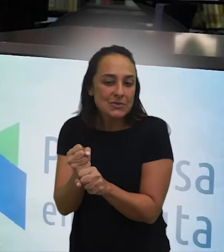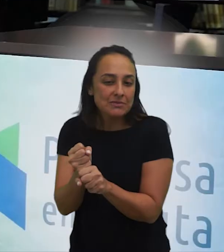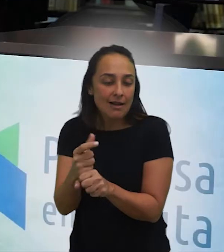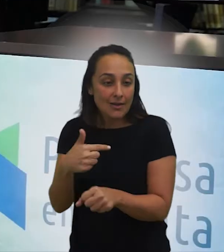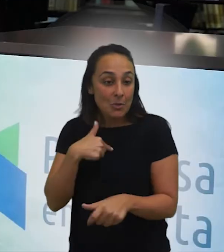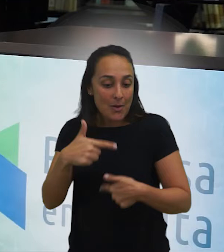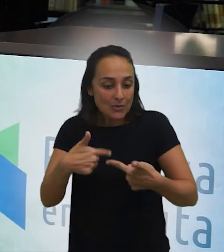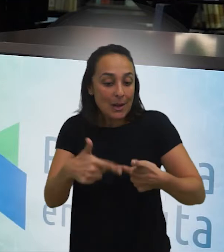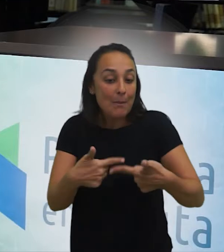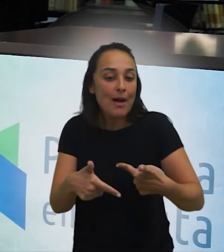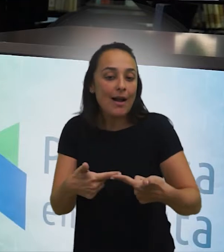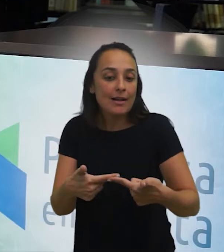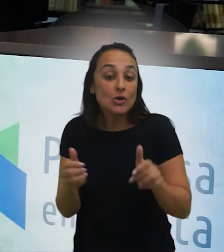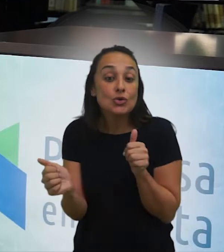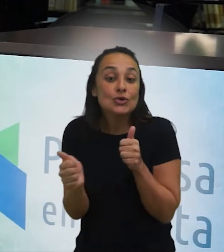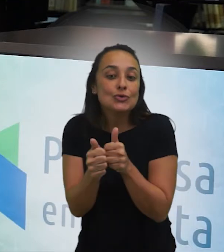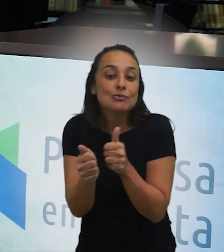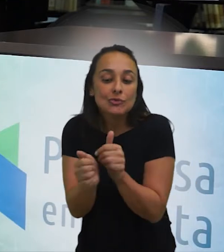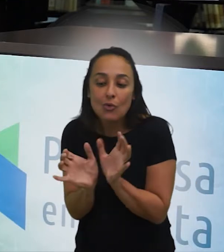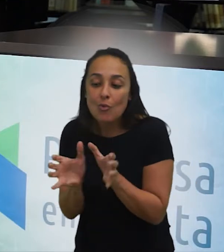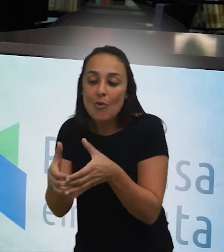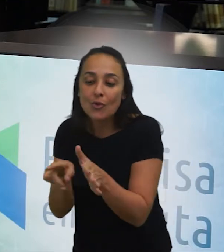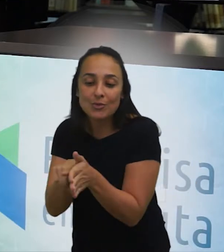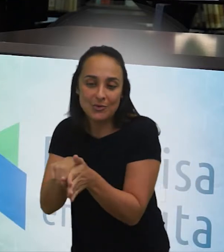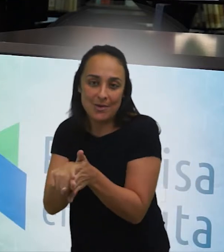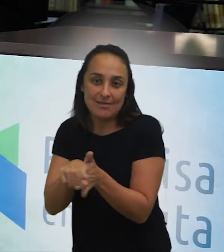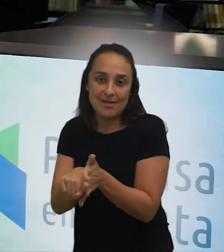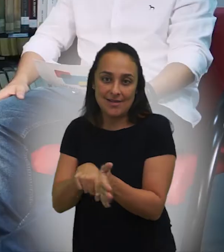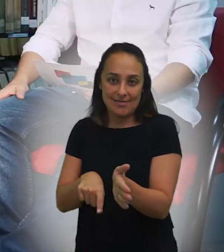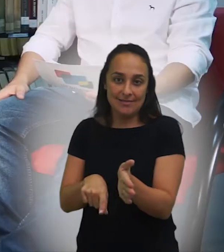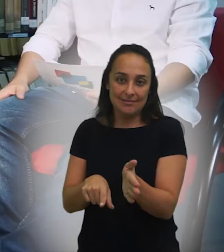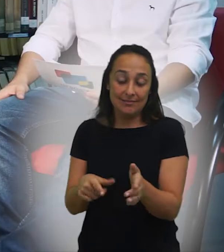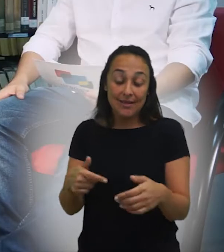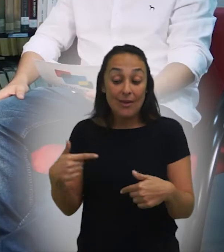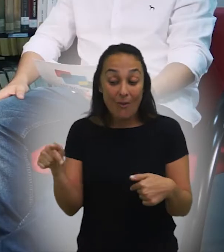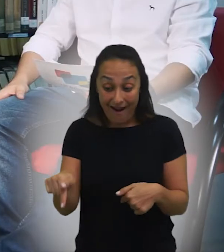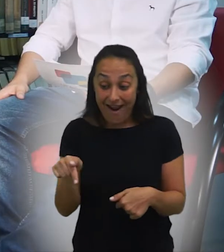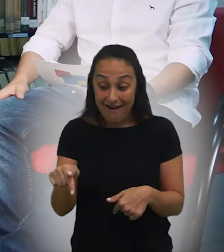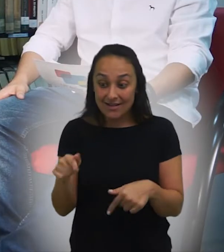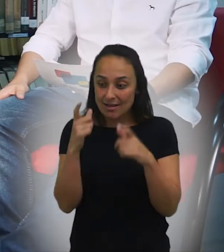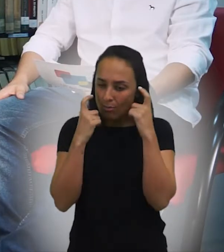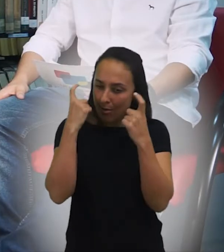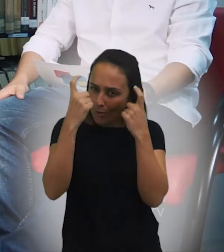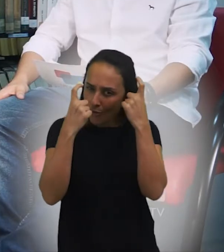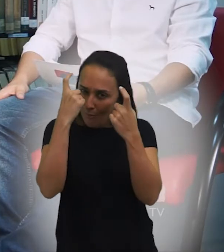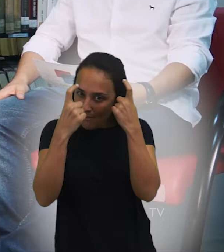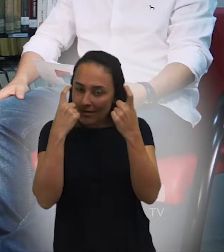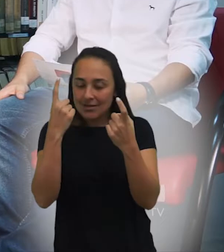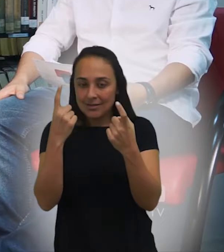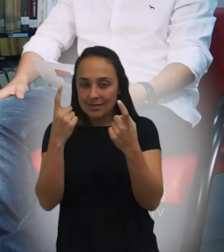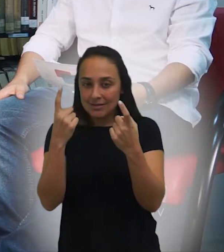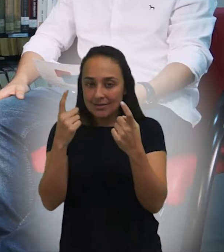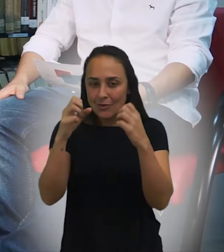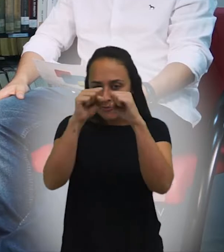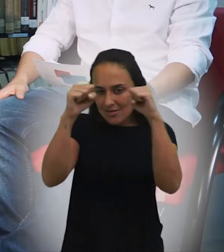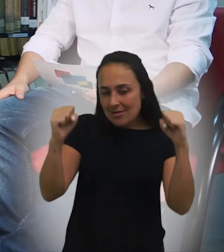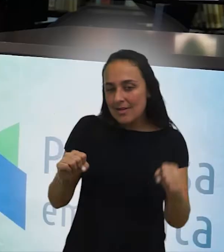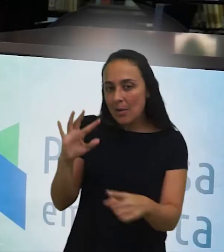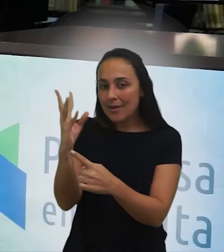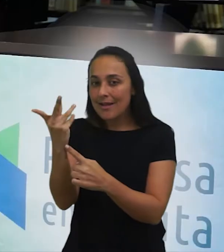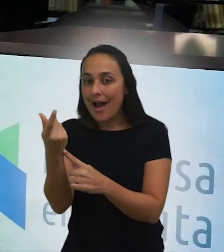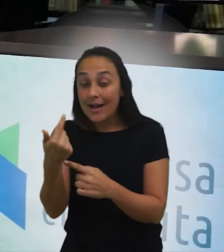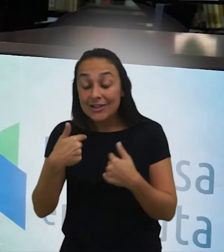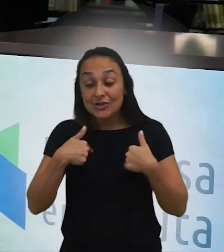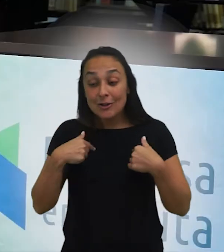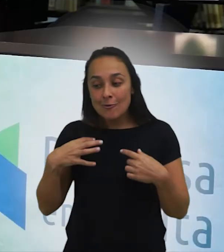preocupação tem sido sempre em termos do sistema da arte, eu tenho me dedicado, a partir do doutorado,